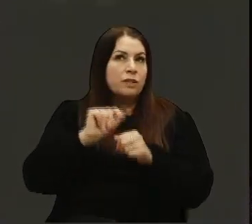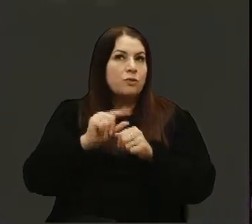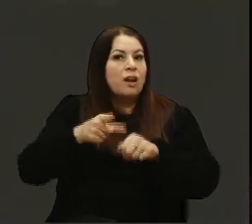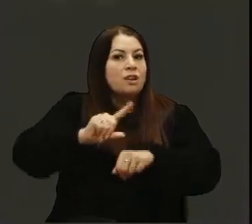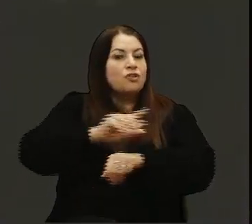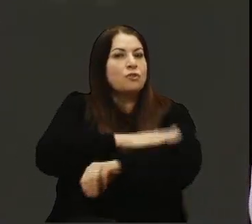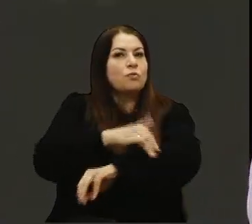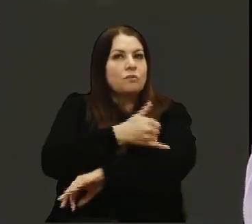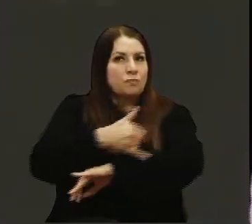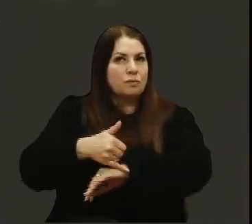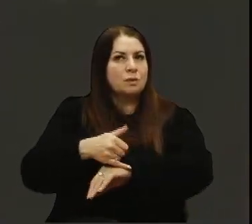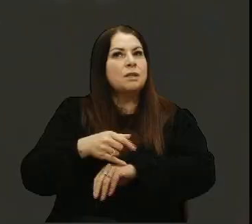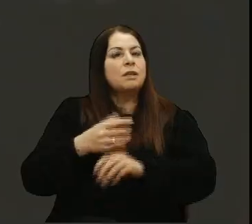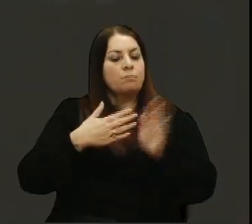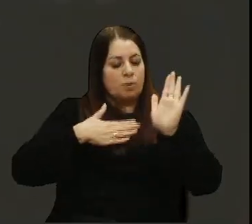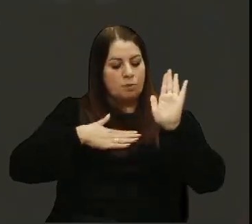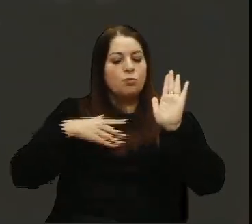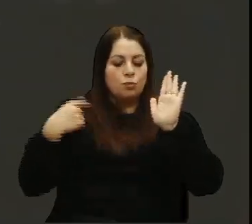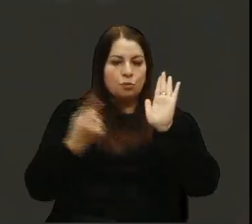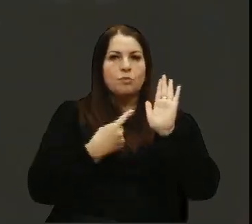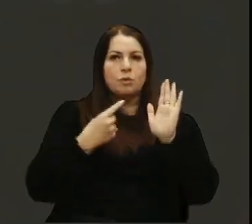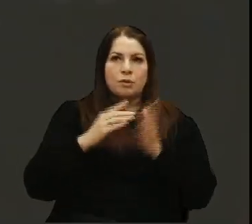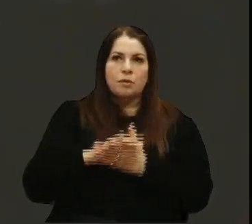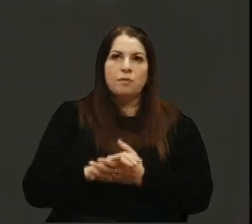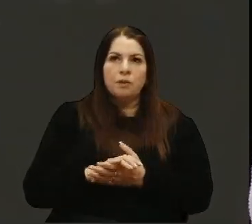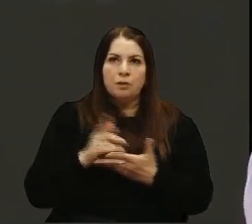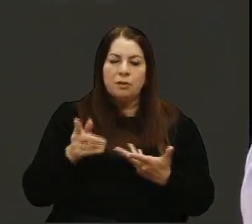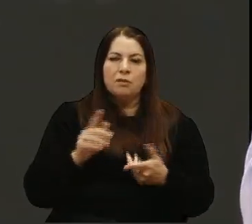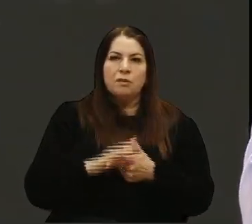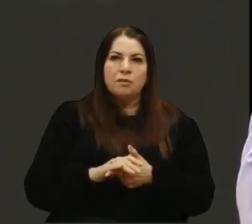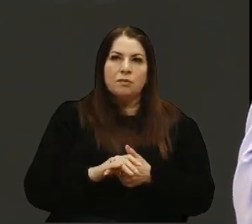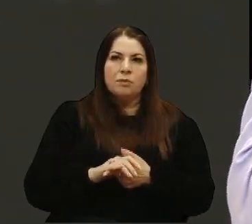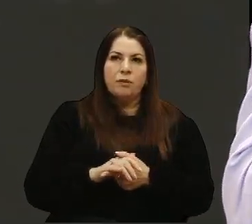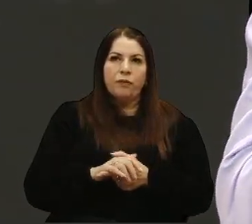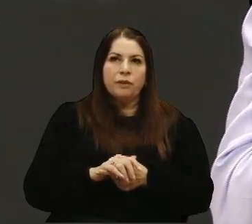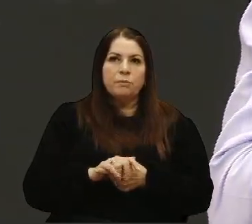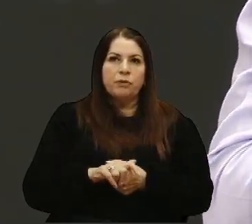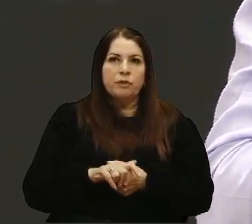asfaltamento. Ele se comprometeu conosco a encaminhar essa legislação.